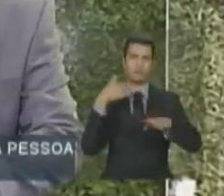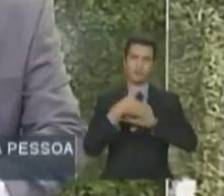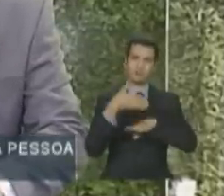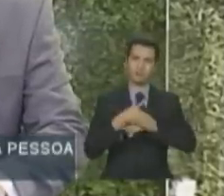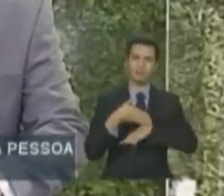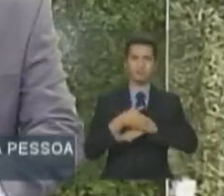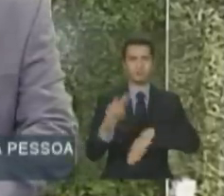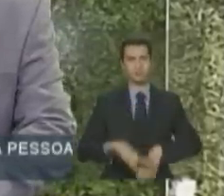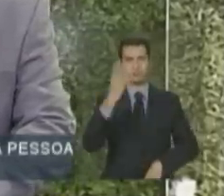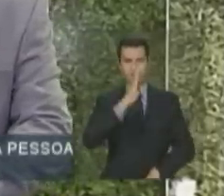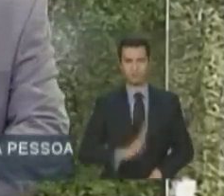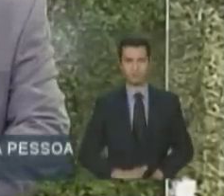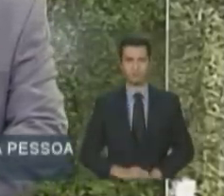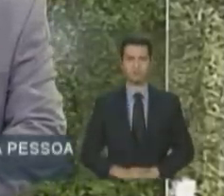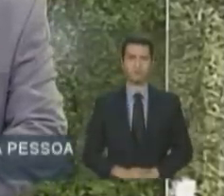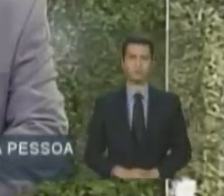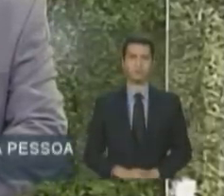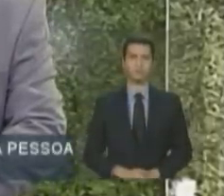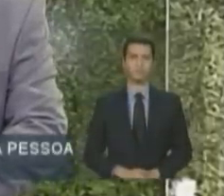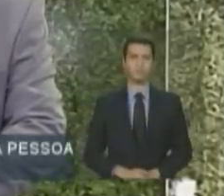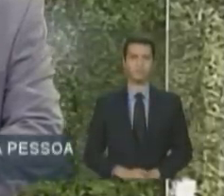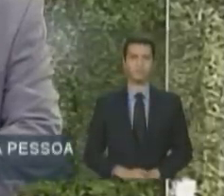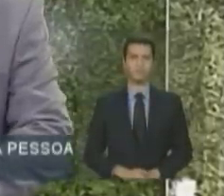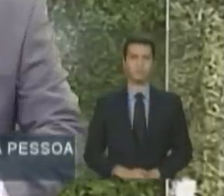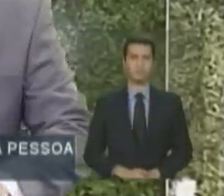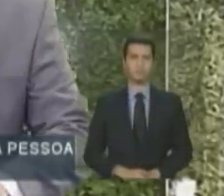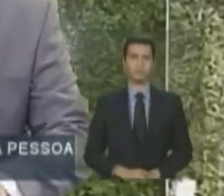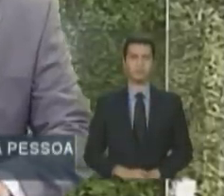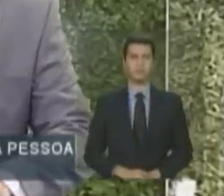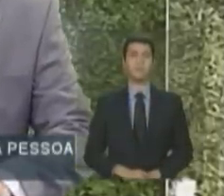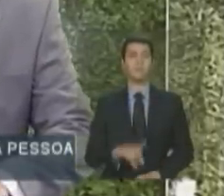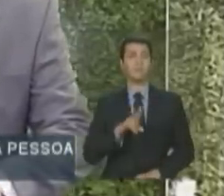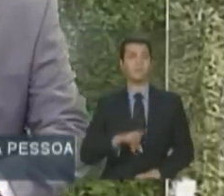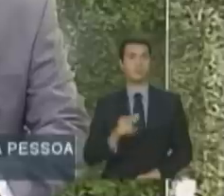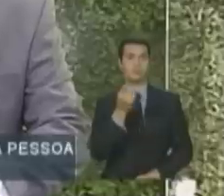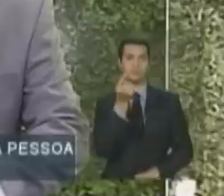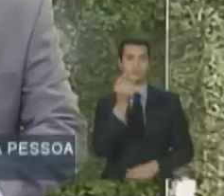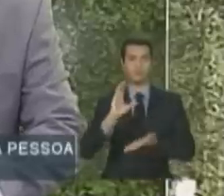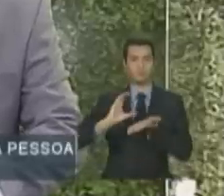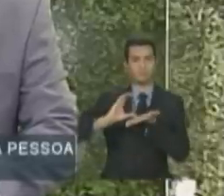todas as pessoas. Investimento de